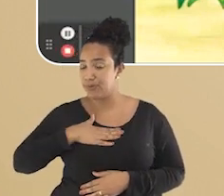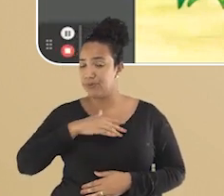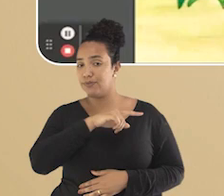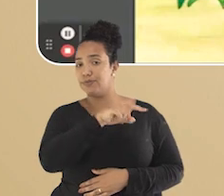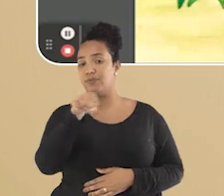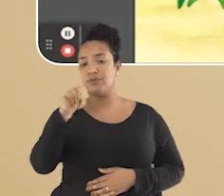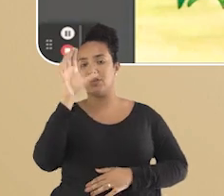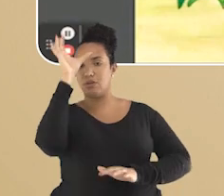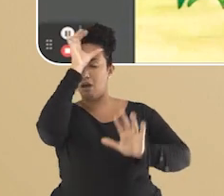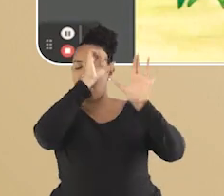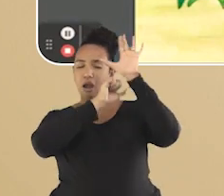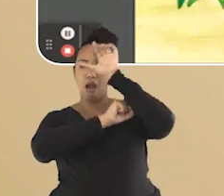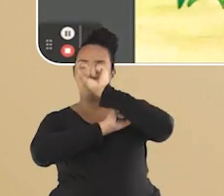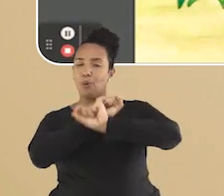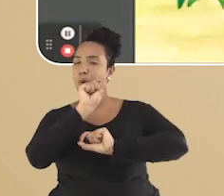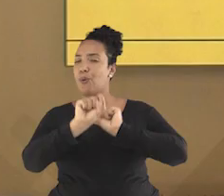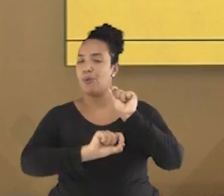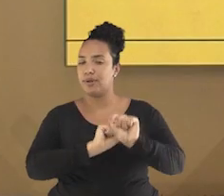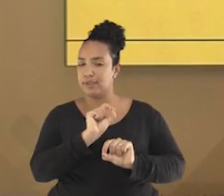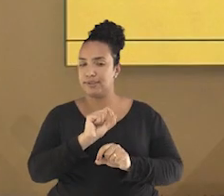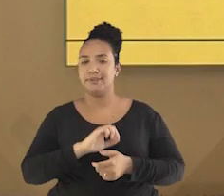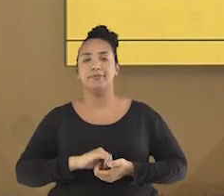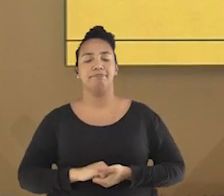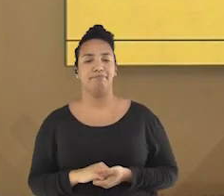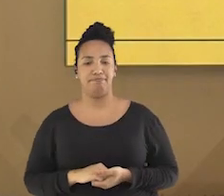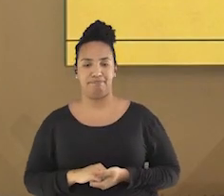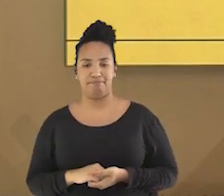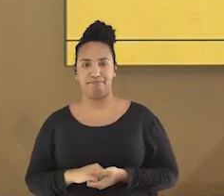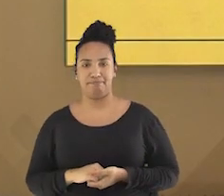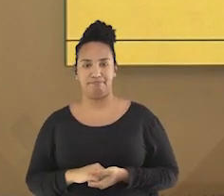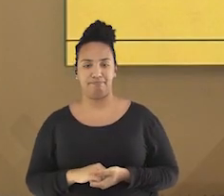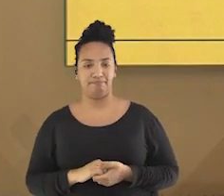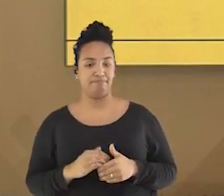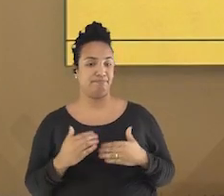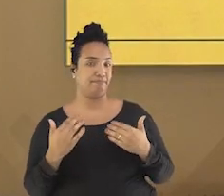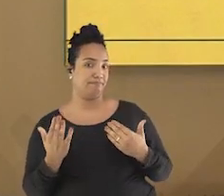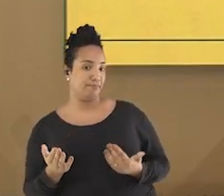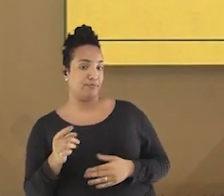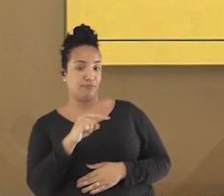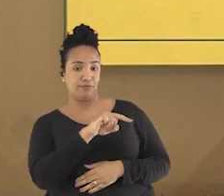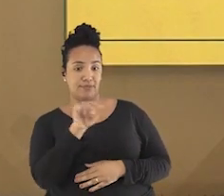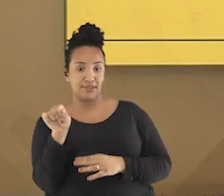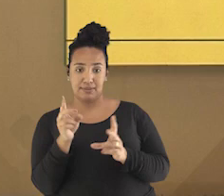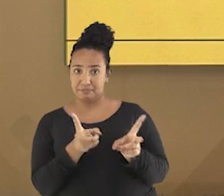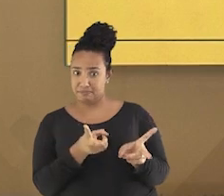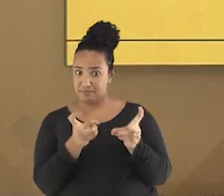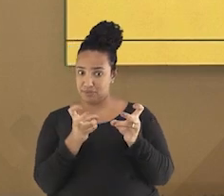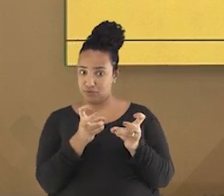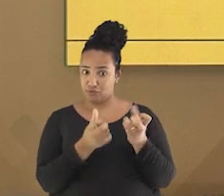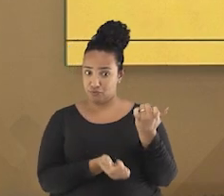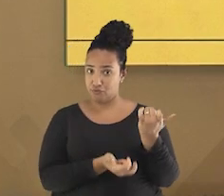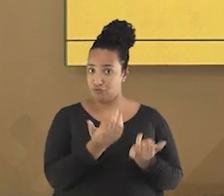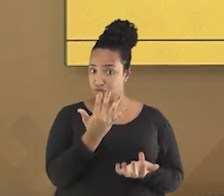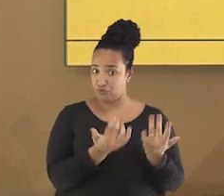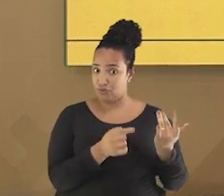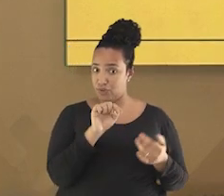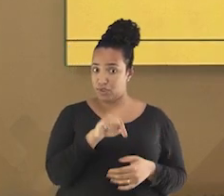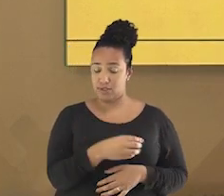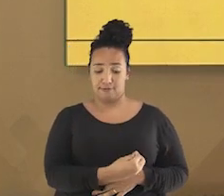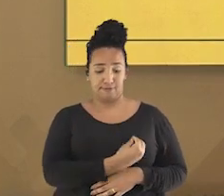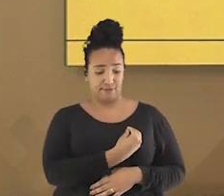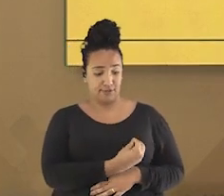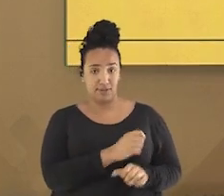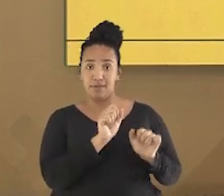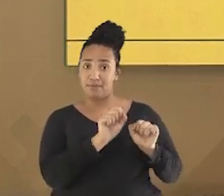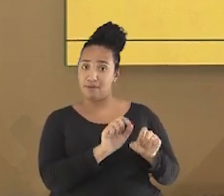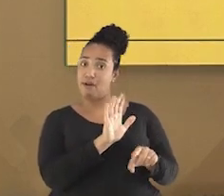vocês aprenderam que não sabiam? E aí, percebeu como o fogo pode ser um restaurador da vida